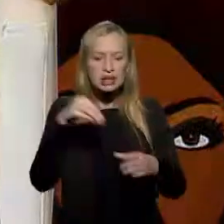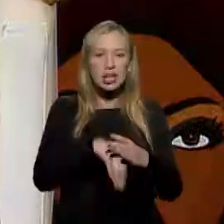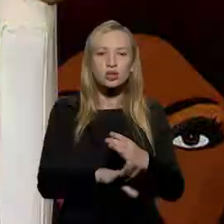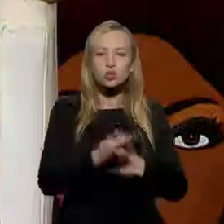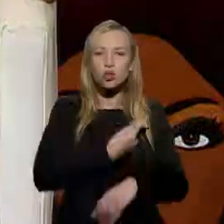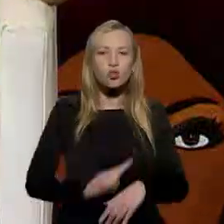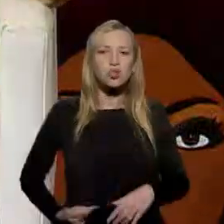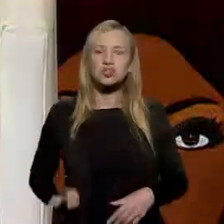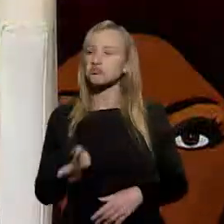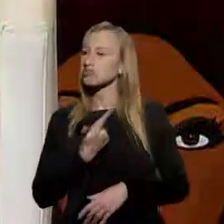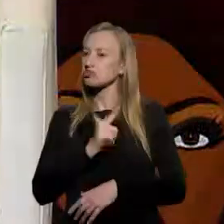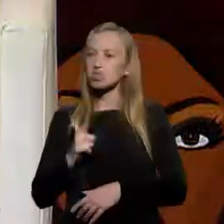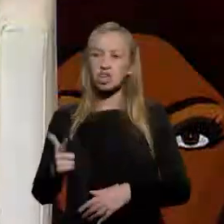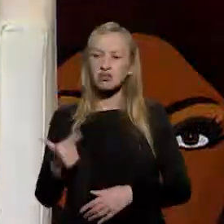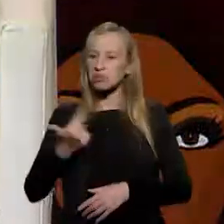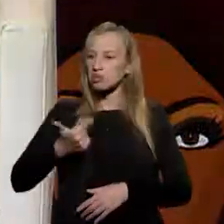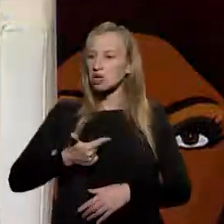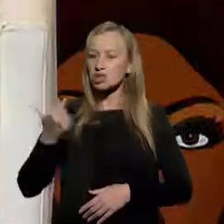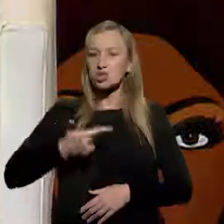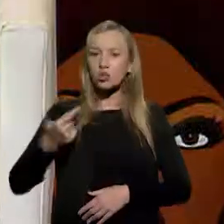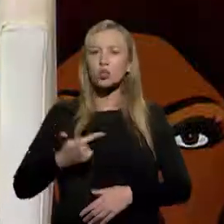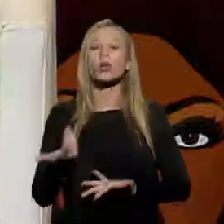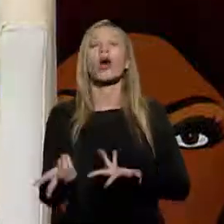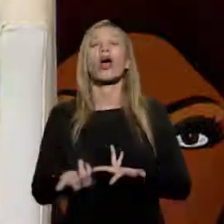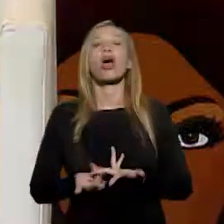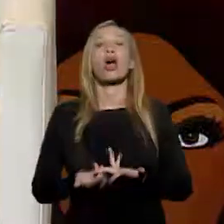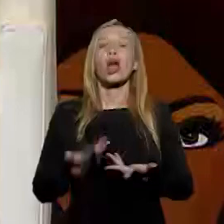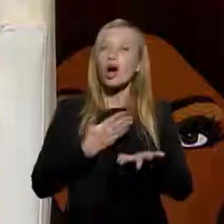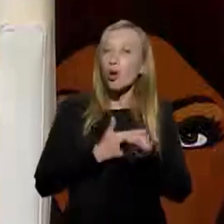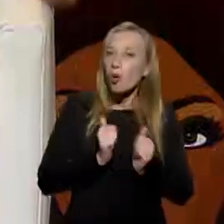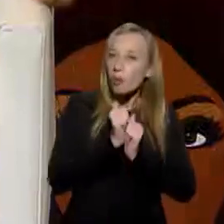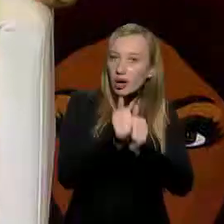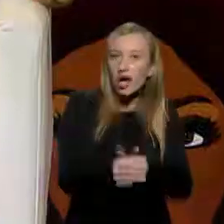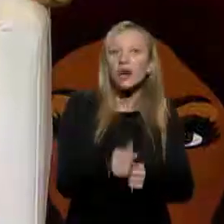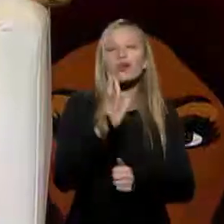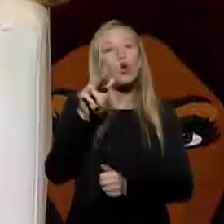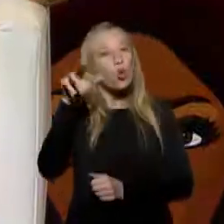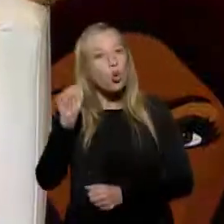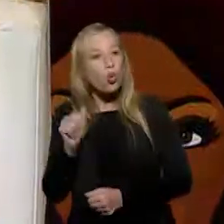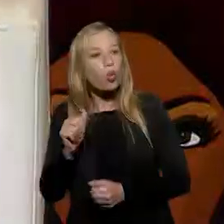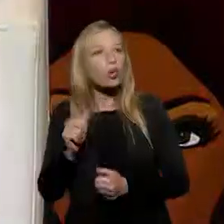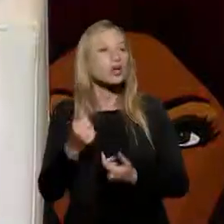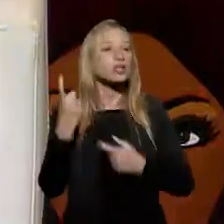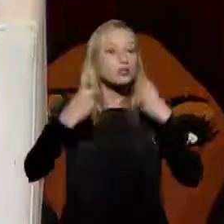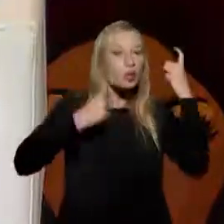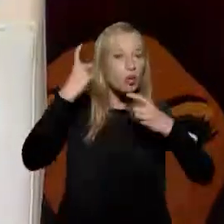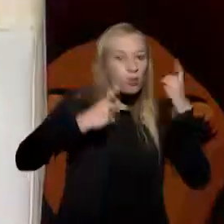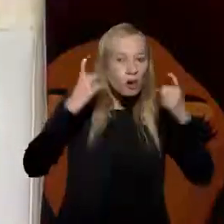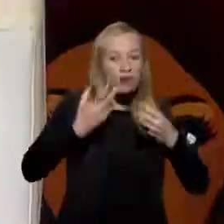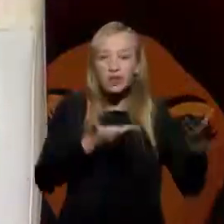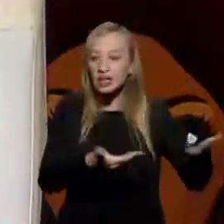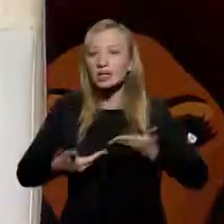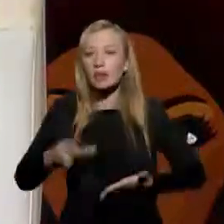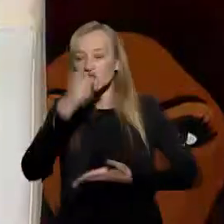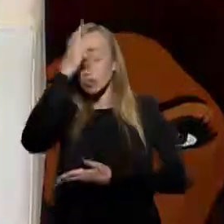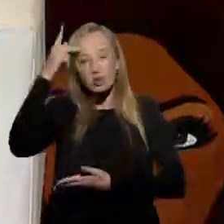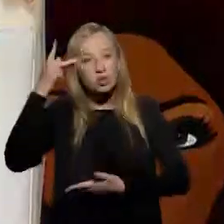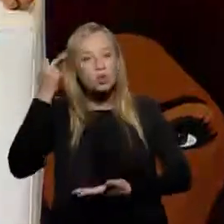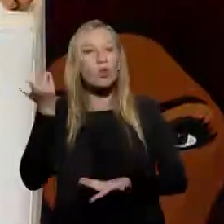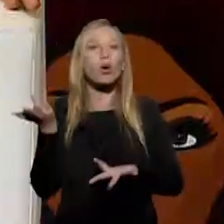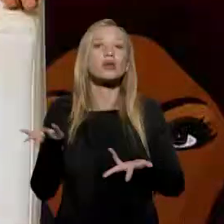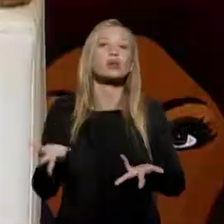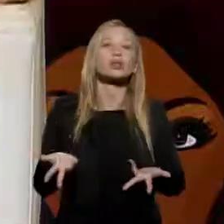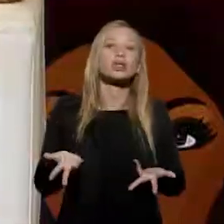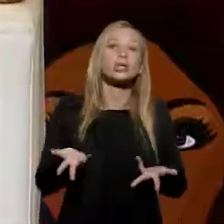governo ela não teve não nem no primeiro nem no segundo ela acompanhava muito lula ela se preocupava muito em fazer as recepções no palácio receber as